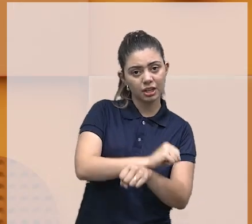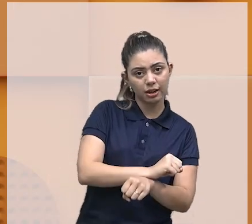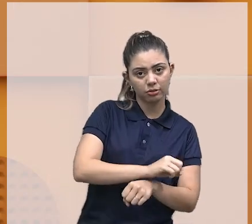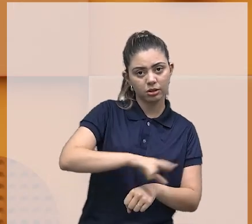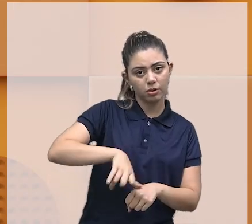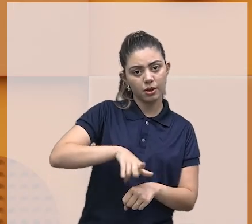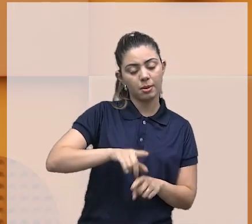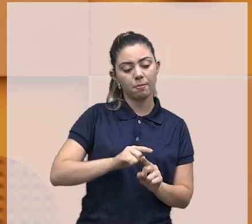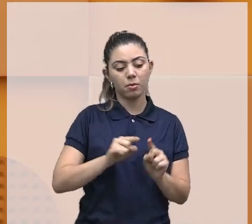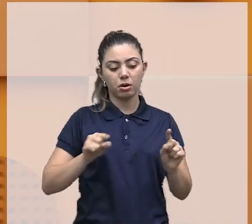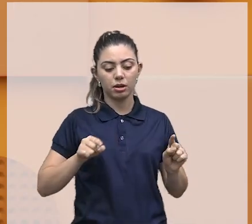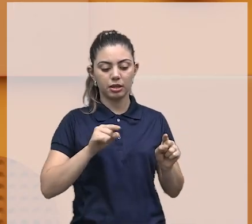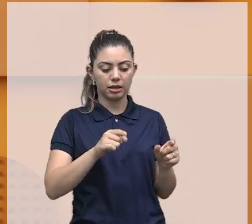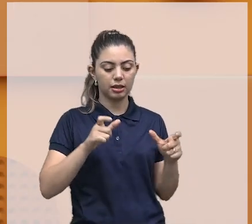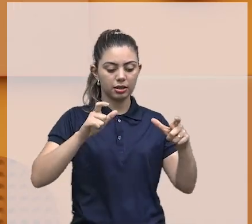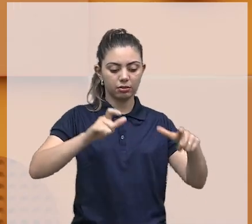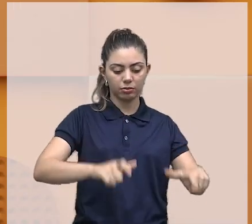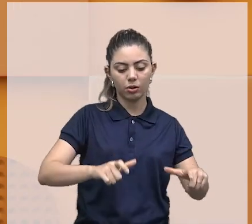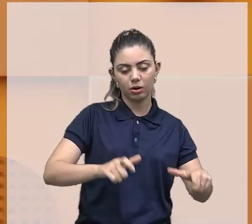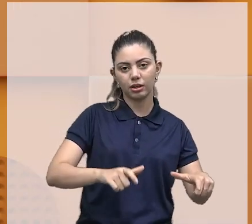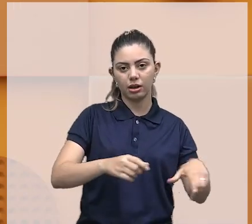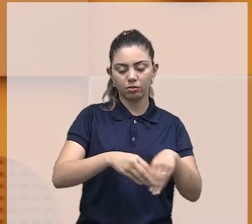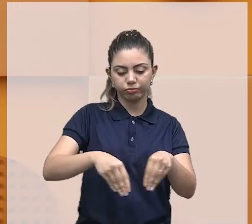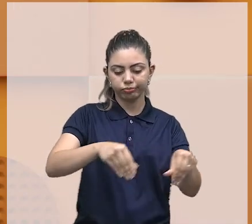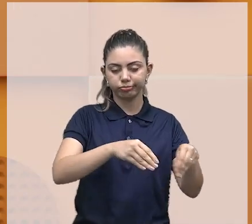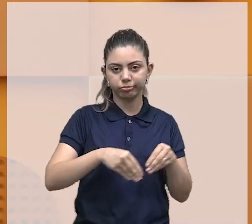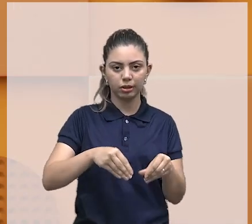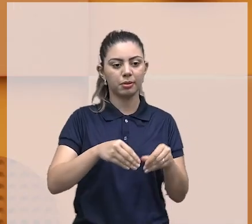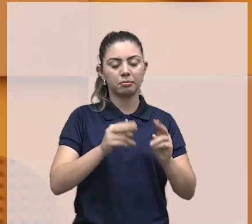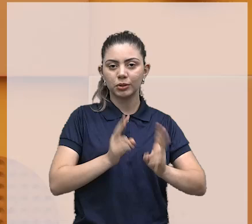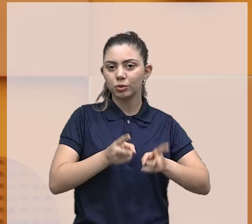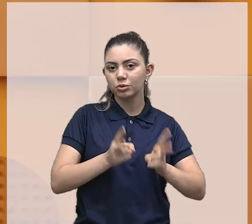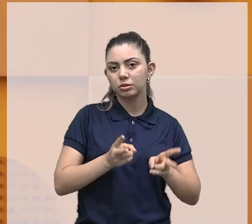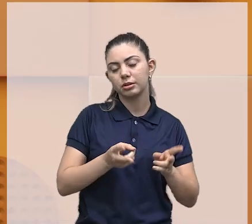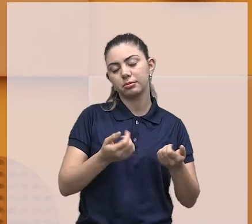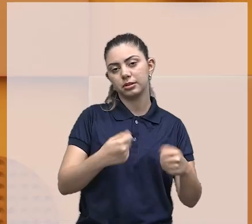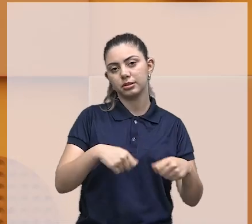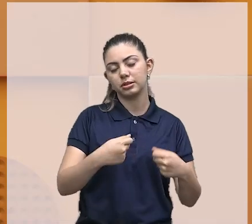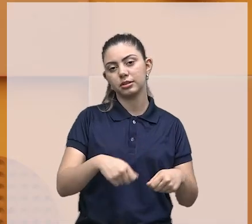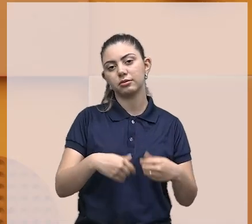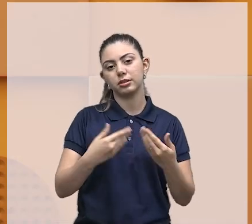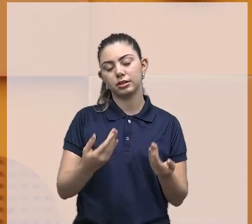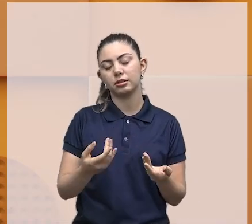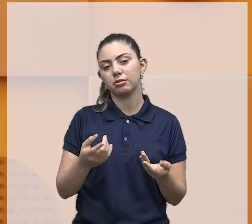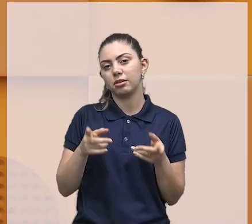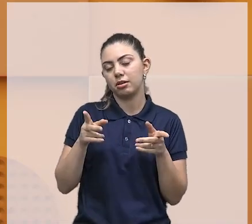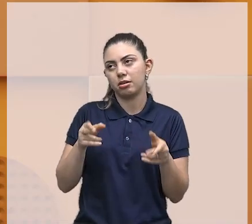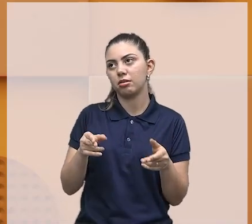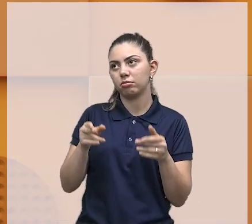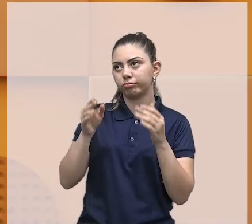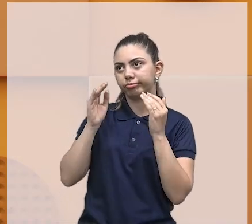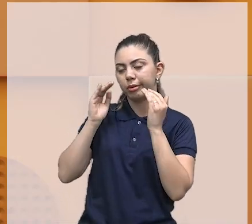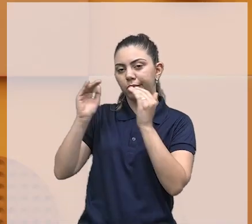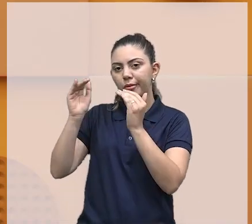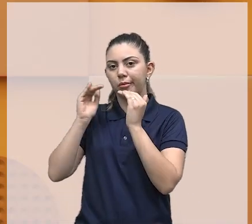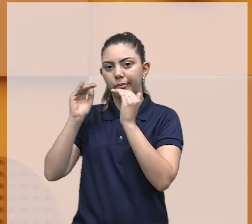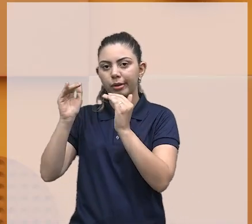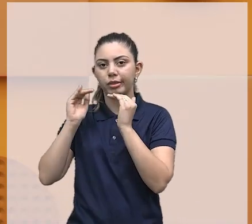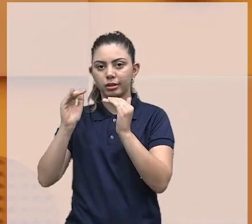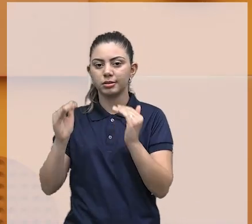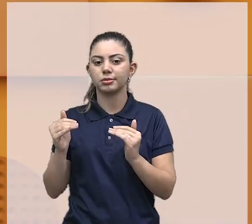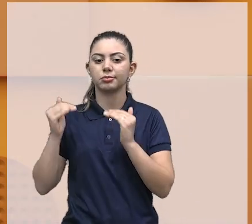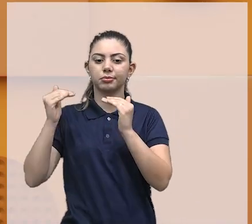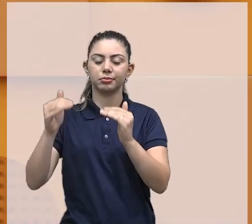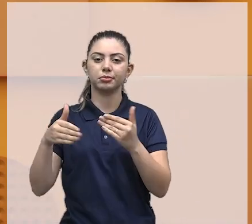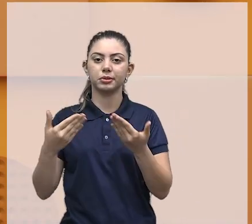Por isso, então, ali a exploração, então, desses servos, desses camponeses, tá certo? Então, olha essa conotação, como